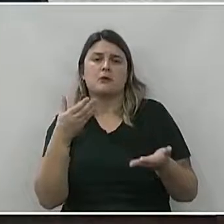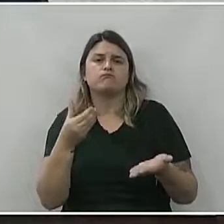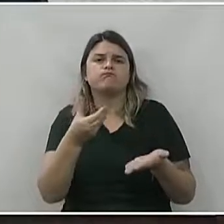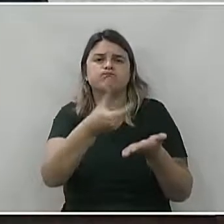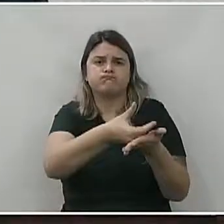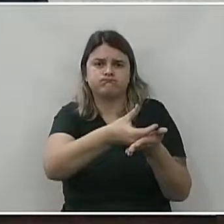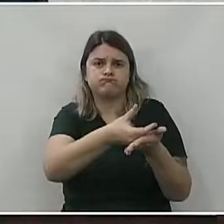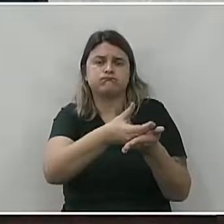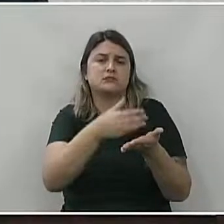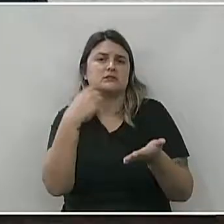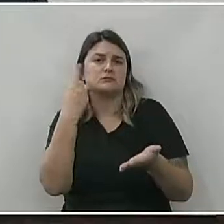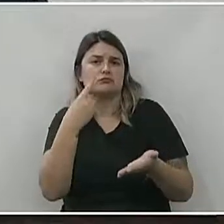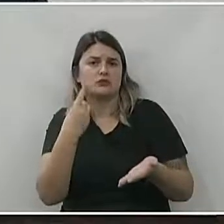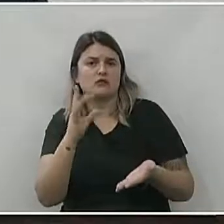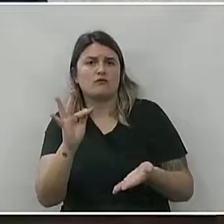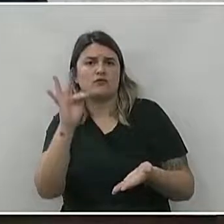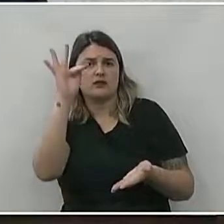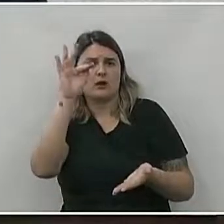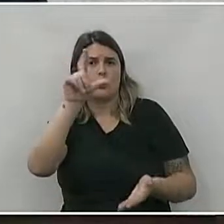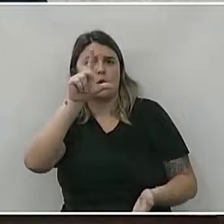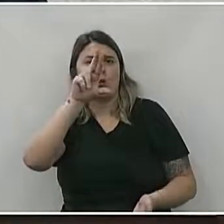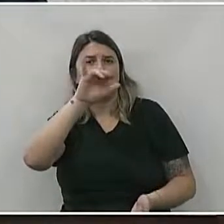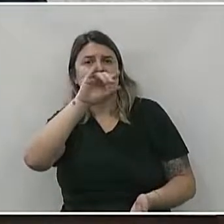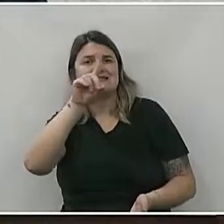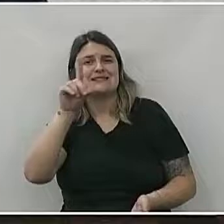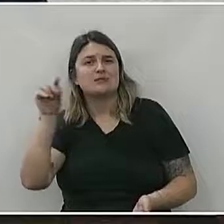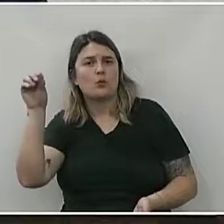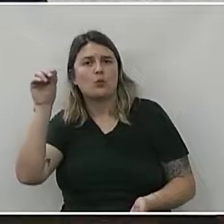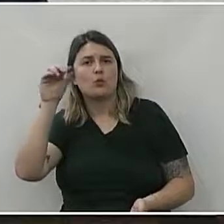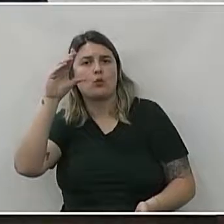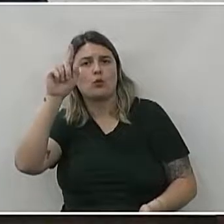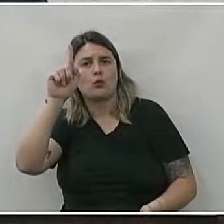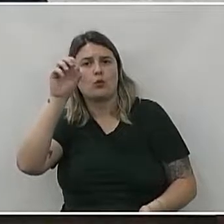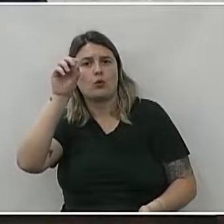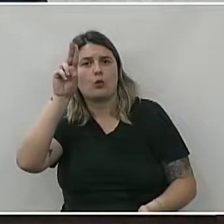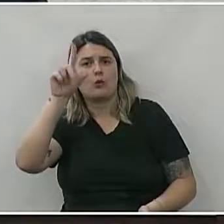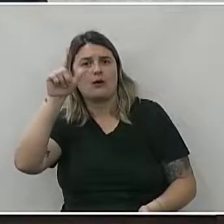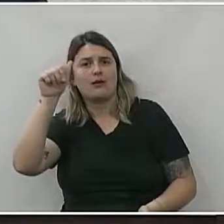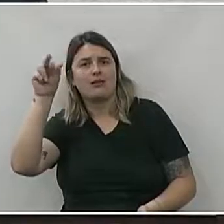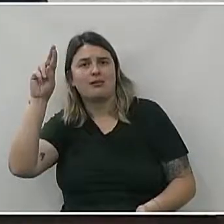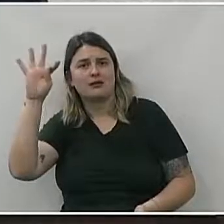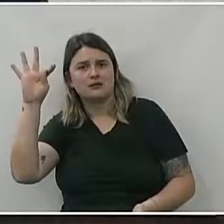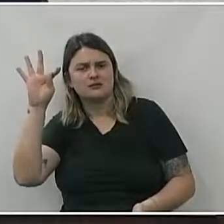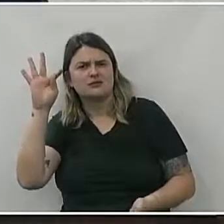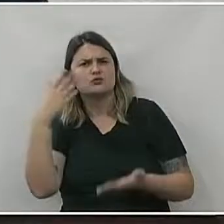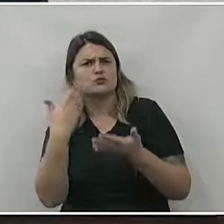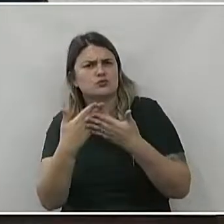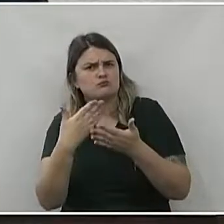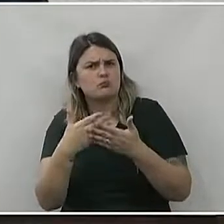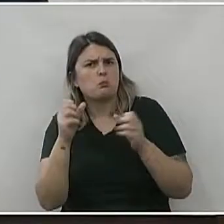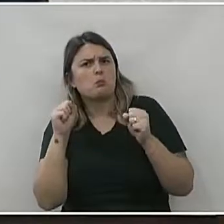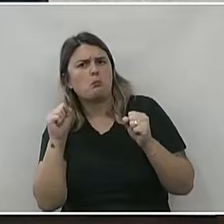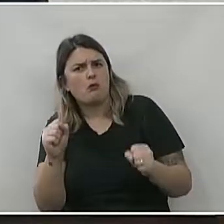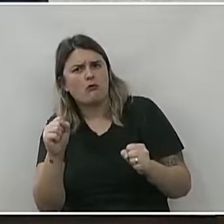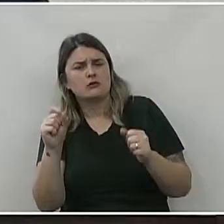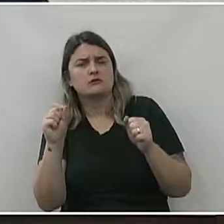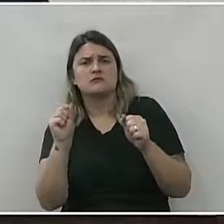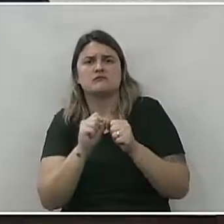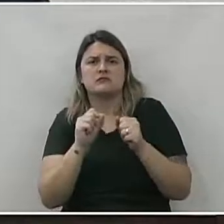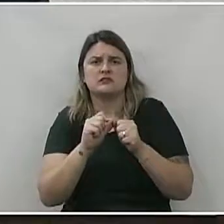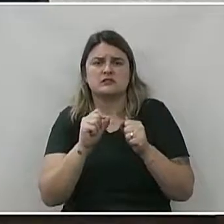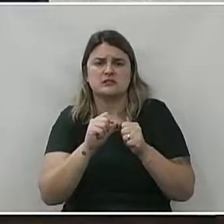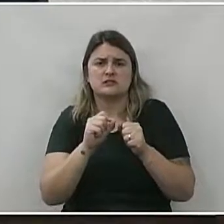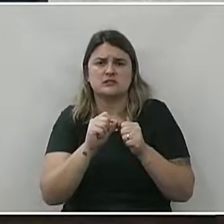verba parlamentar do deputado federal Luizão Goulart, estudar a possibilidade de implementação